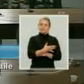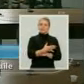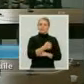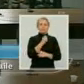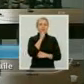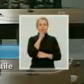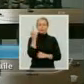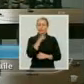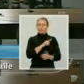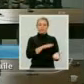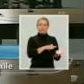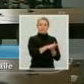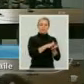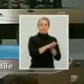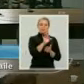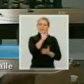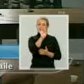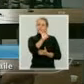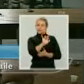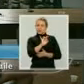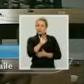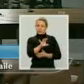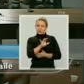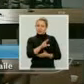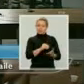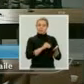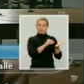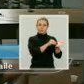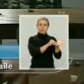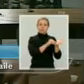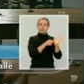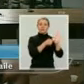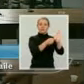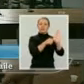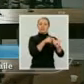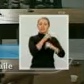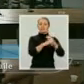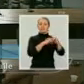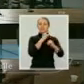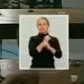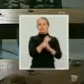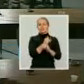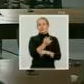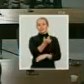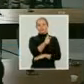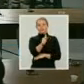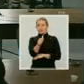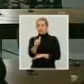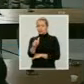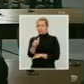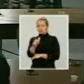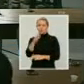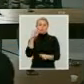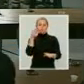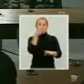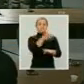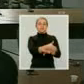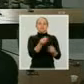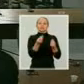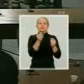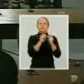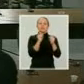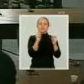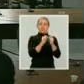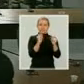impressos, apenas seriam colocados na internet. Então, não havia um direcionamento de investir em